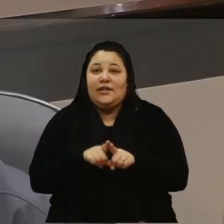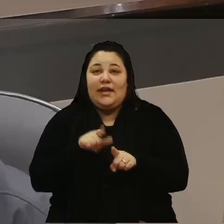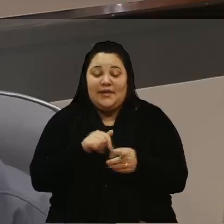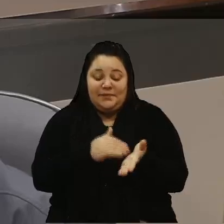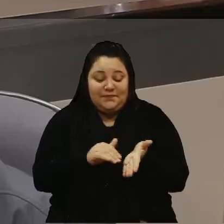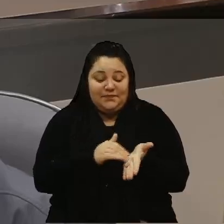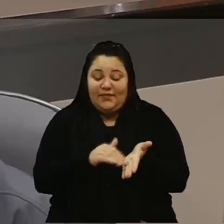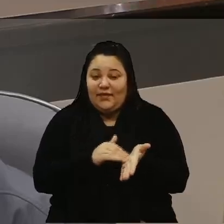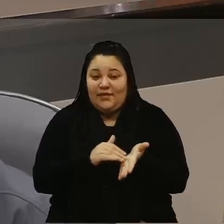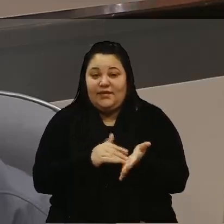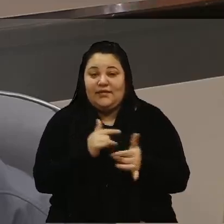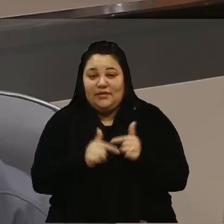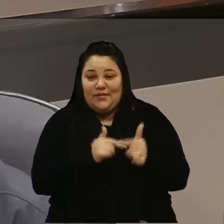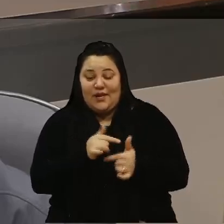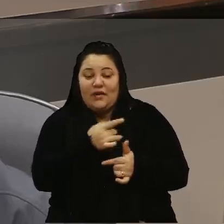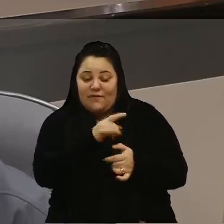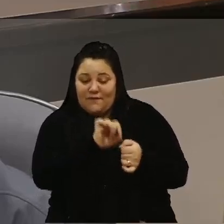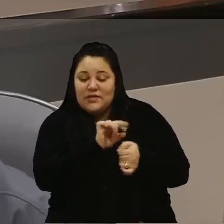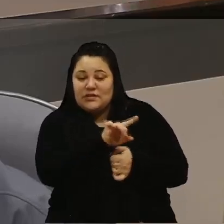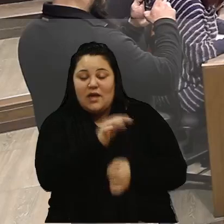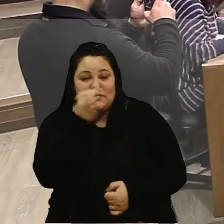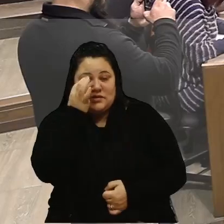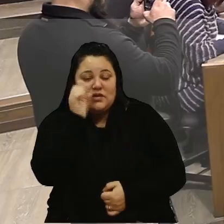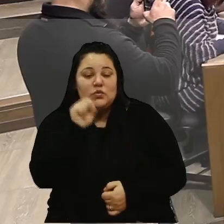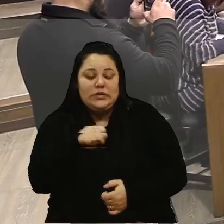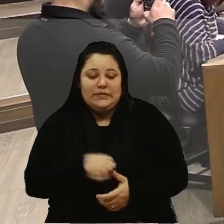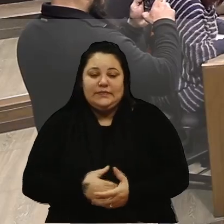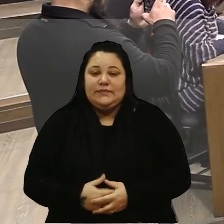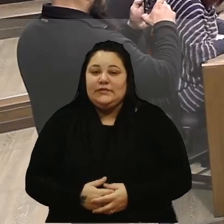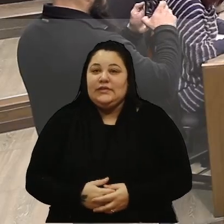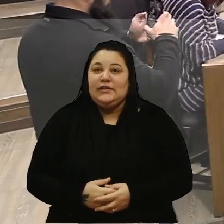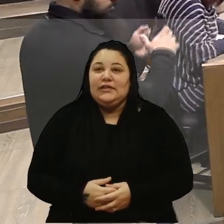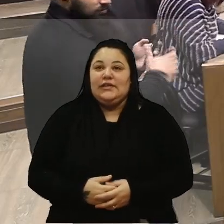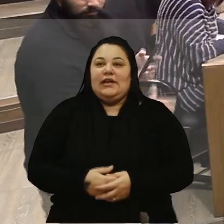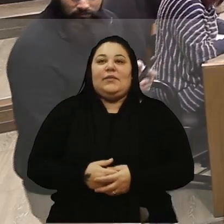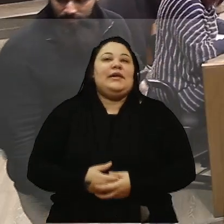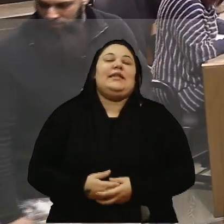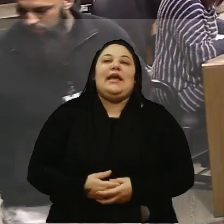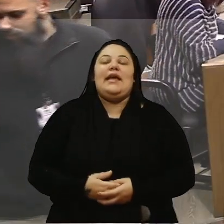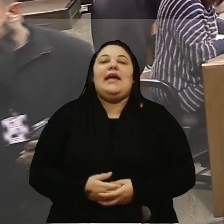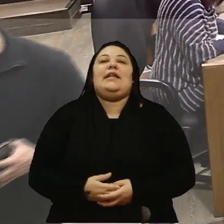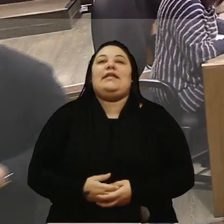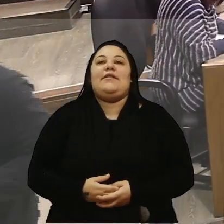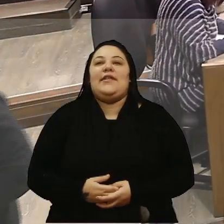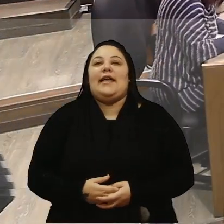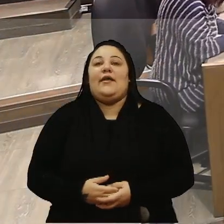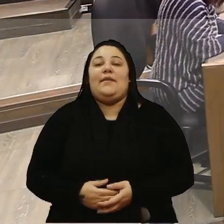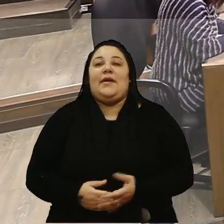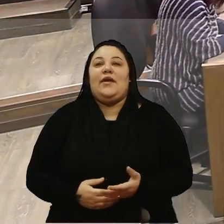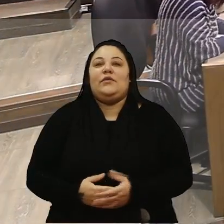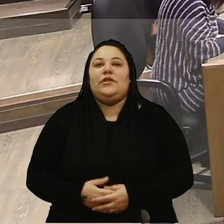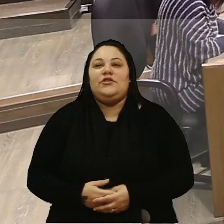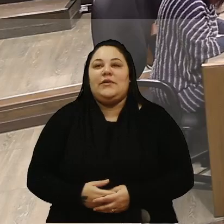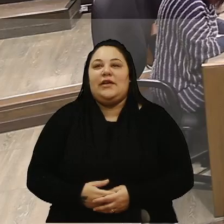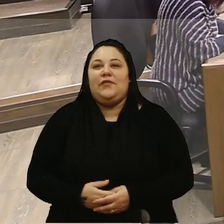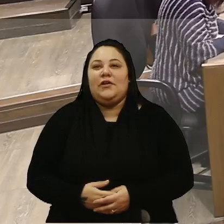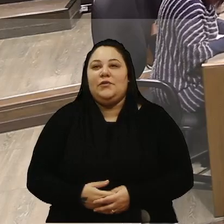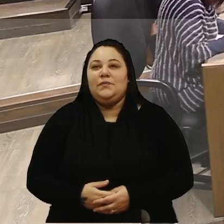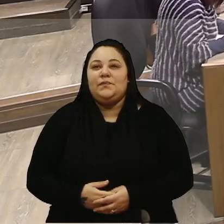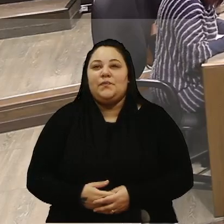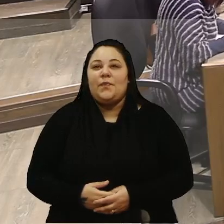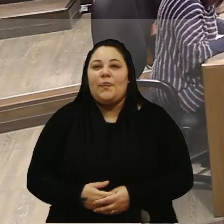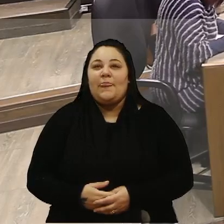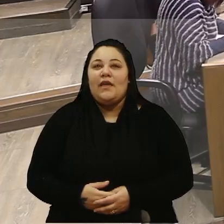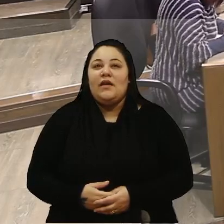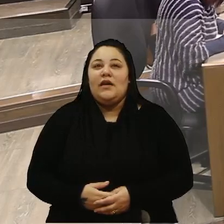lá atuar e fazer o que tinha que fazer. Muito obrigado. Obrigado, vereador Iago Morandi. Com a palavra, vereador Caleb Garbim. Peço a palavra, senhor